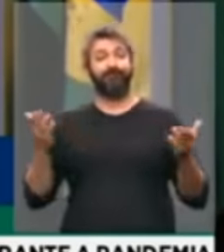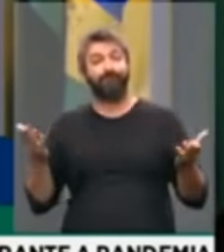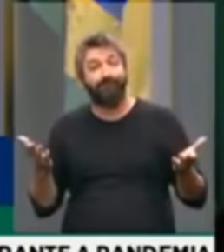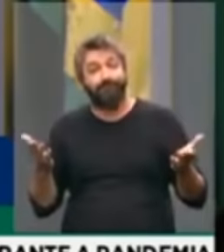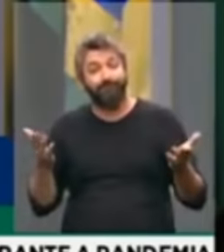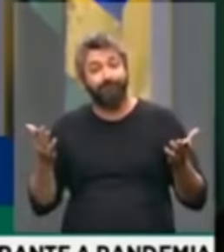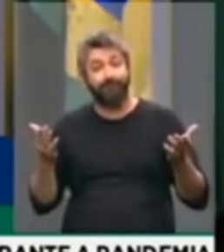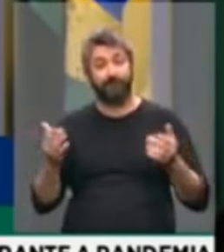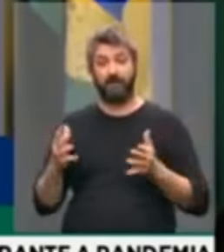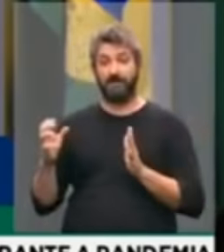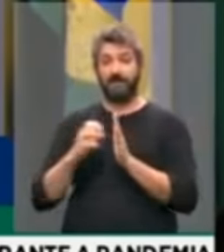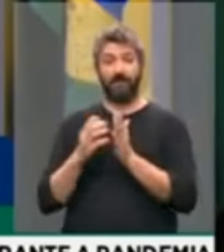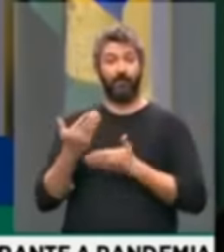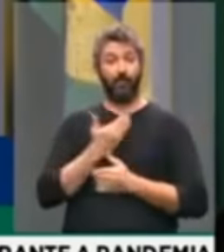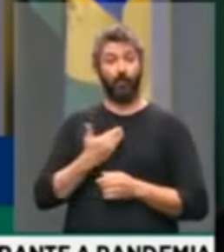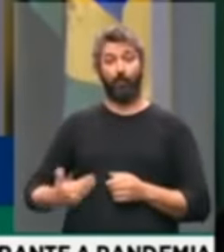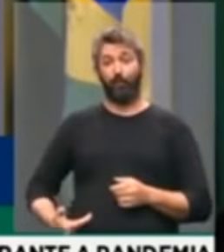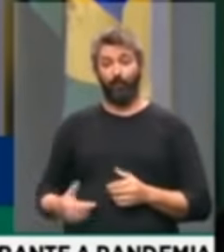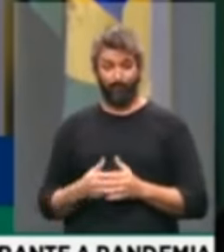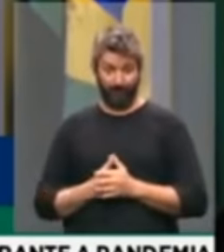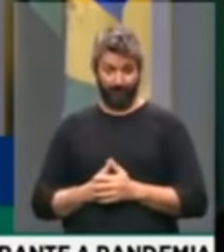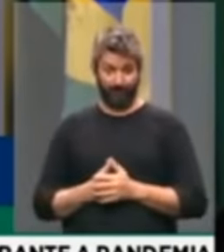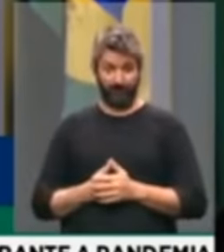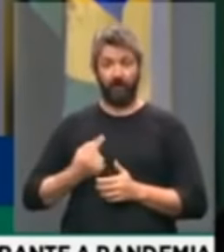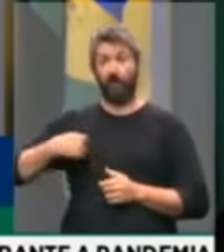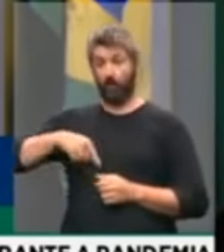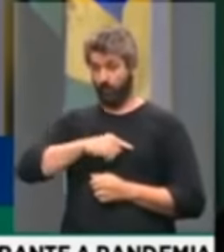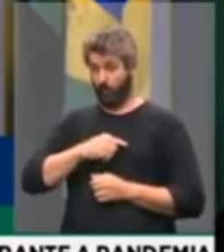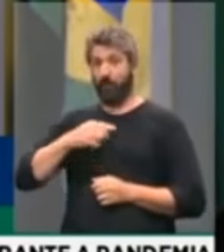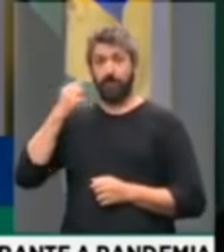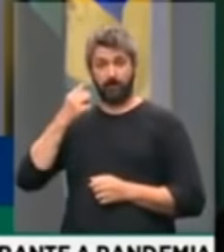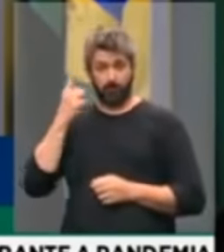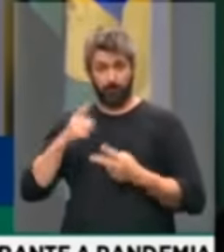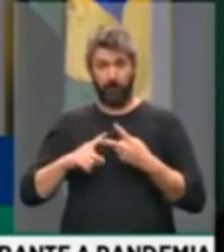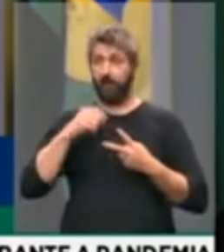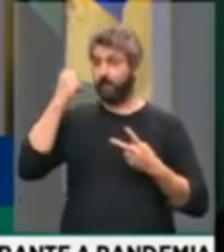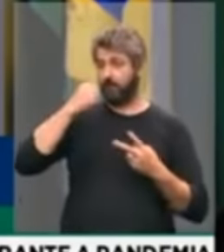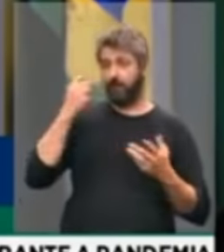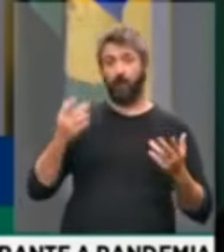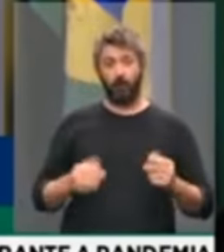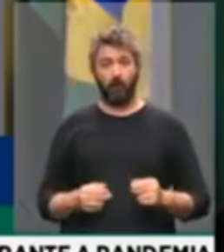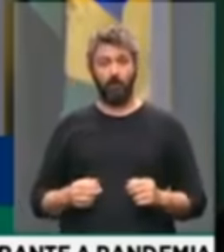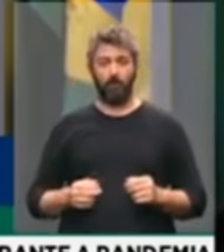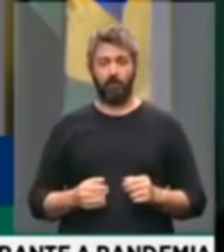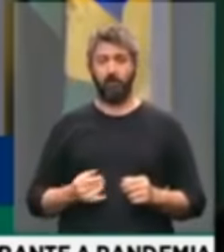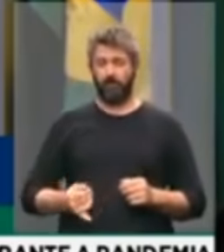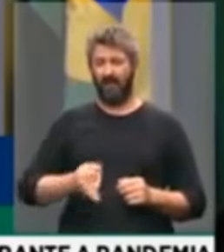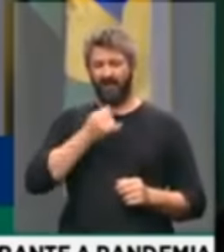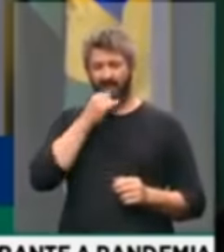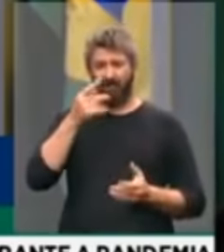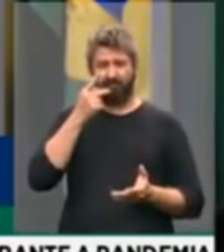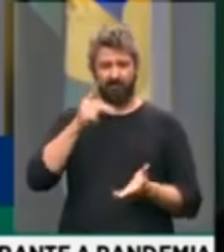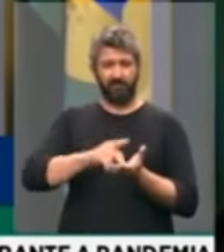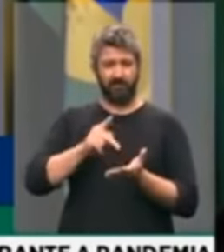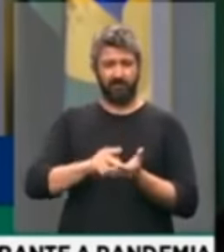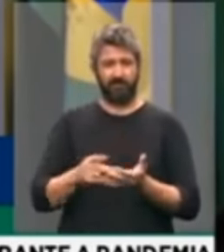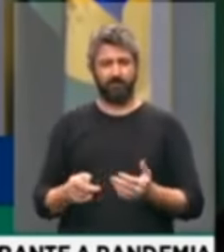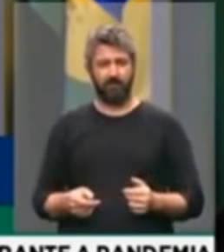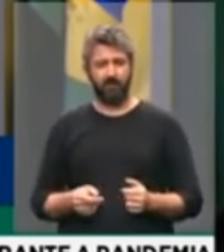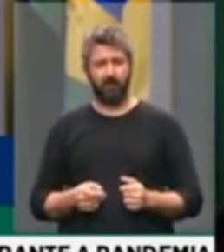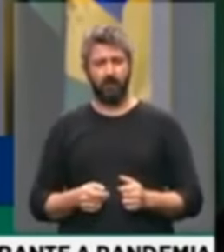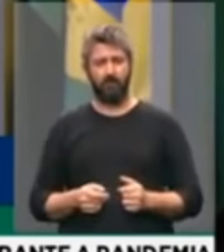a gente um sorriso público inclusive nós deputados senadores e é triste atestar